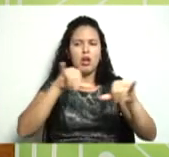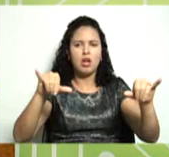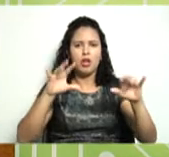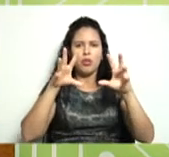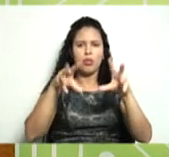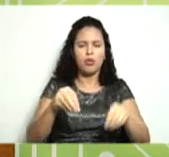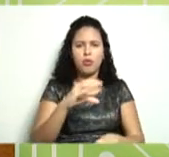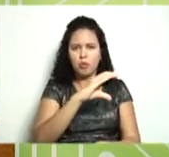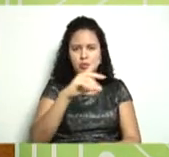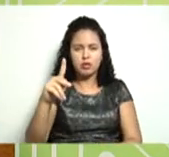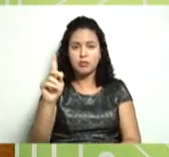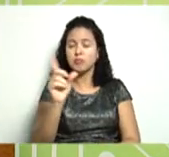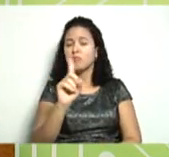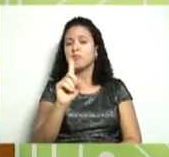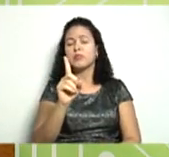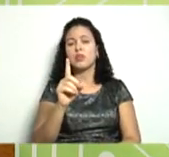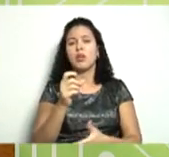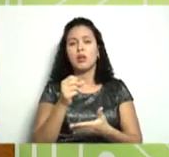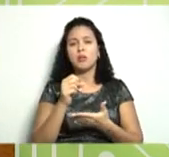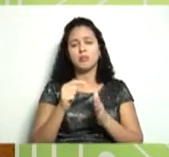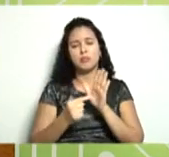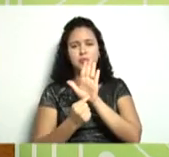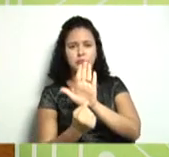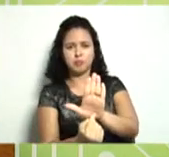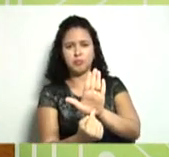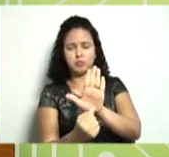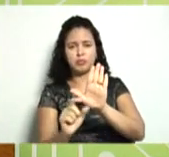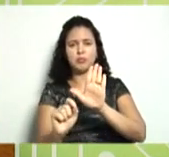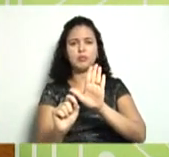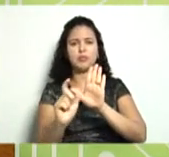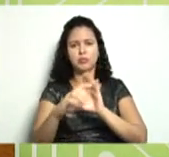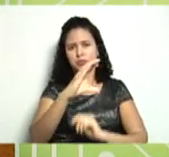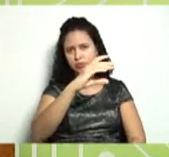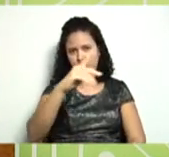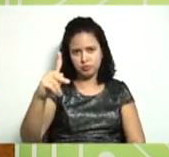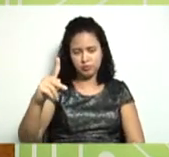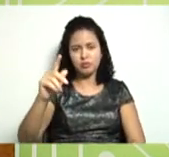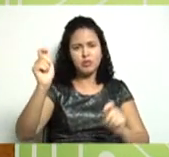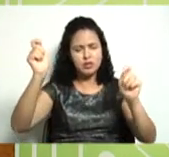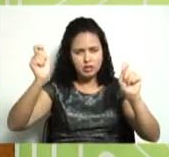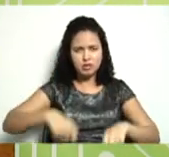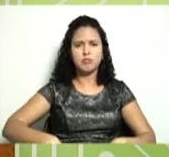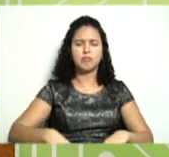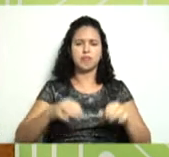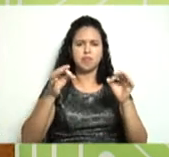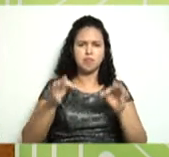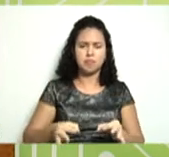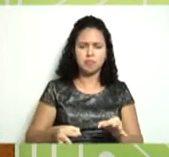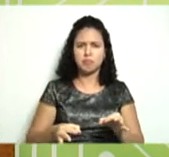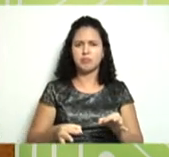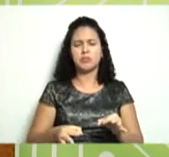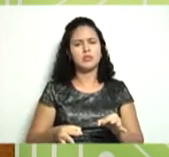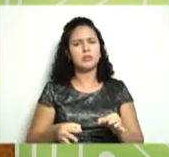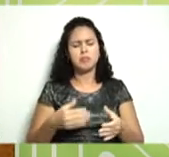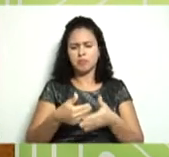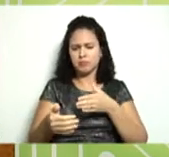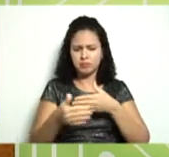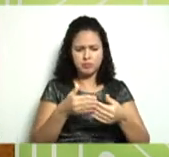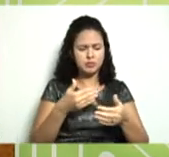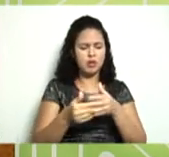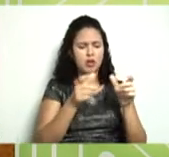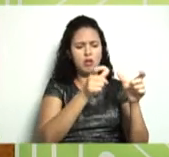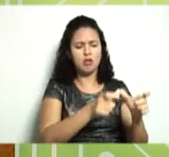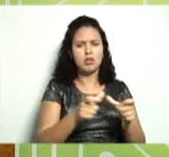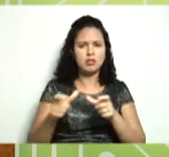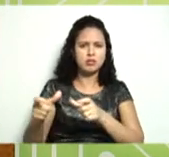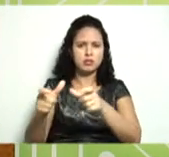estão falando. Eu estou aqui para mostrar para vocês que o cooperativismo, ele dá certo, não importa de que forma,